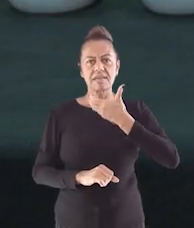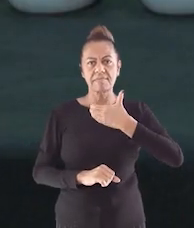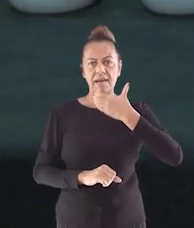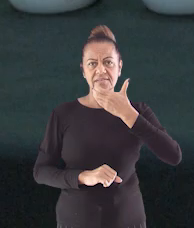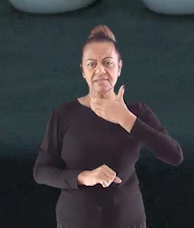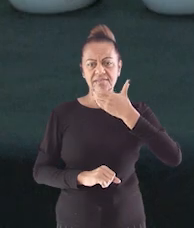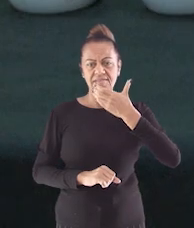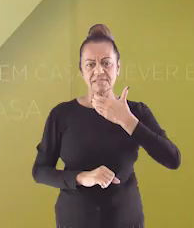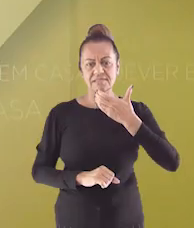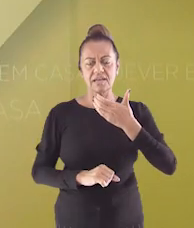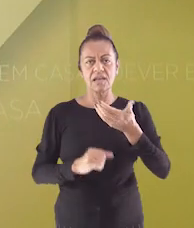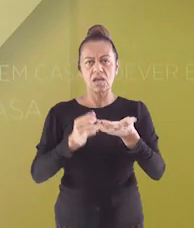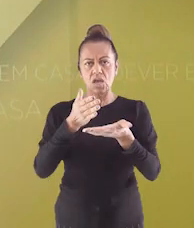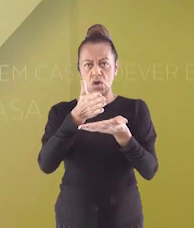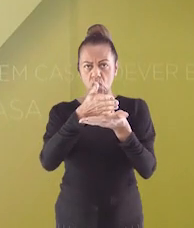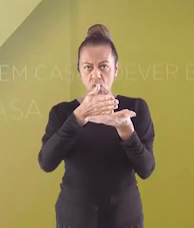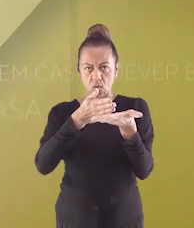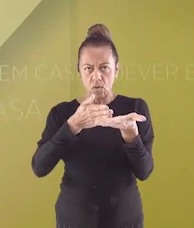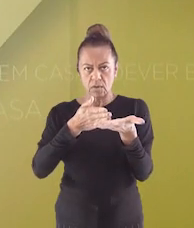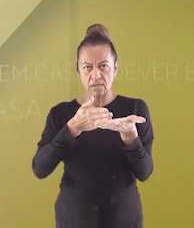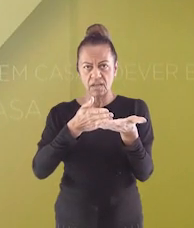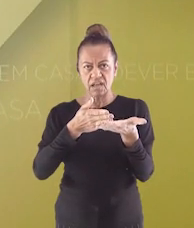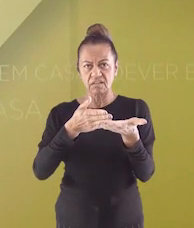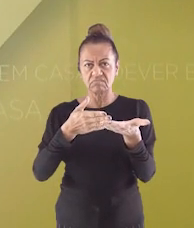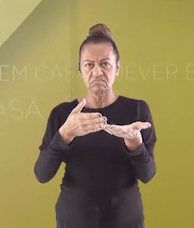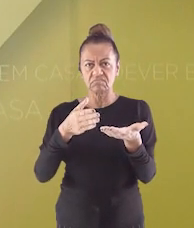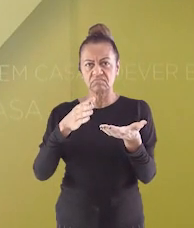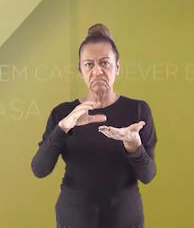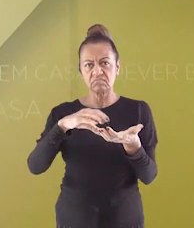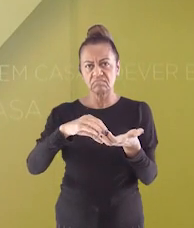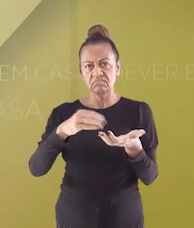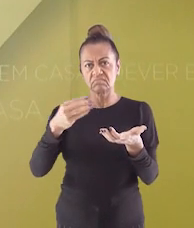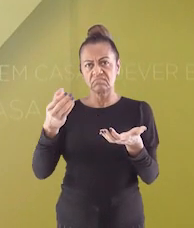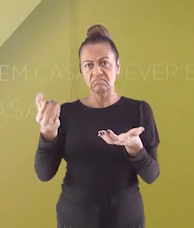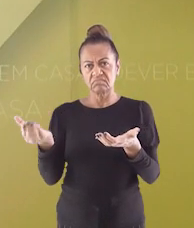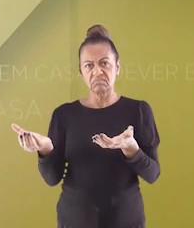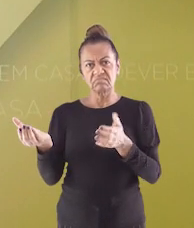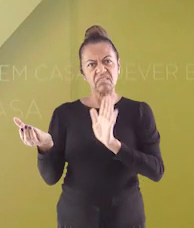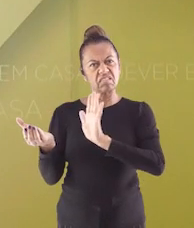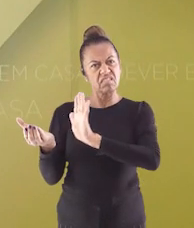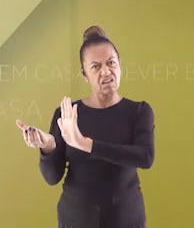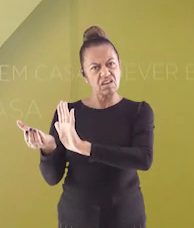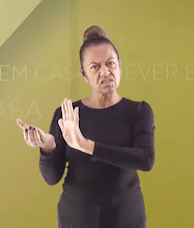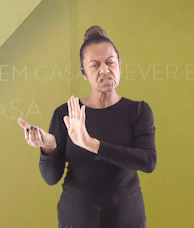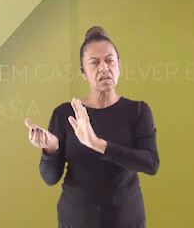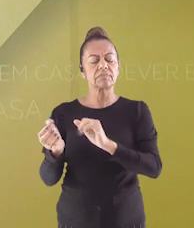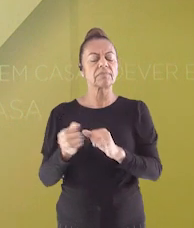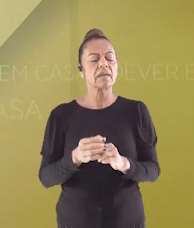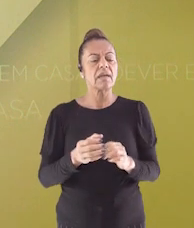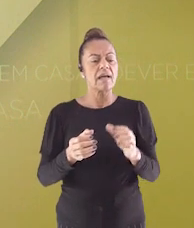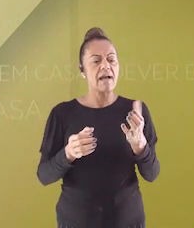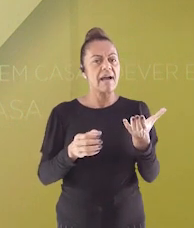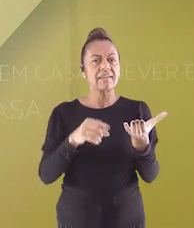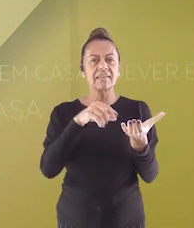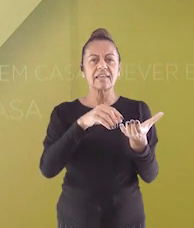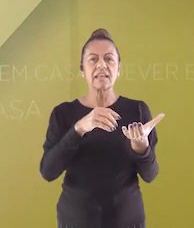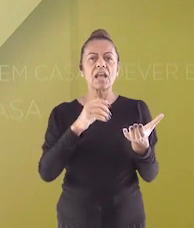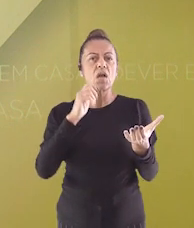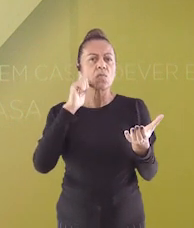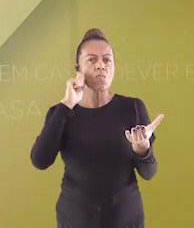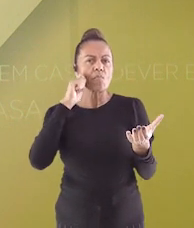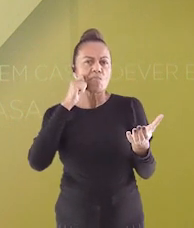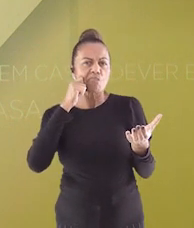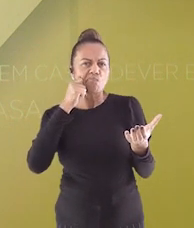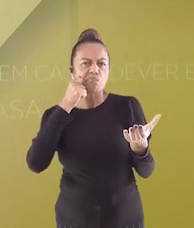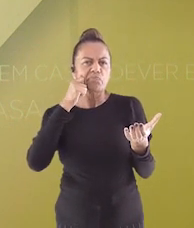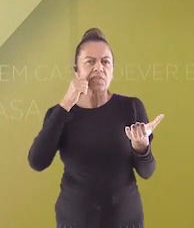maçã e de uma metade eu deixar exposta e a outra eu acrescentar suco de limão, o que você